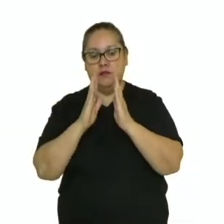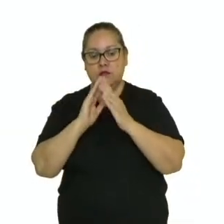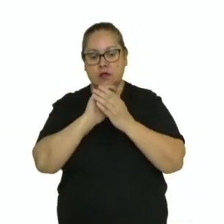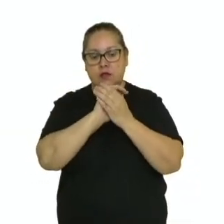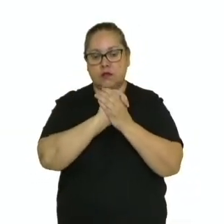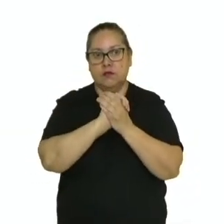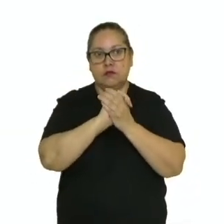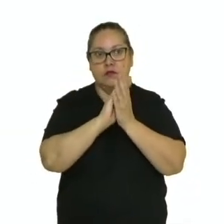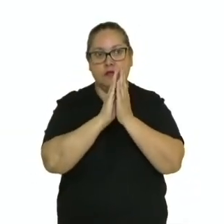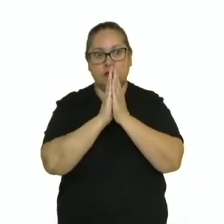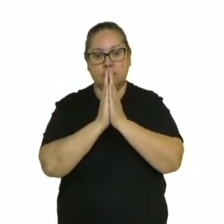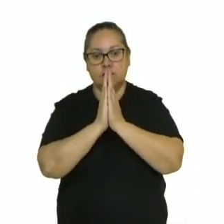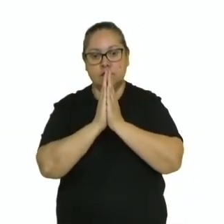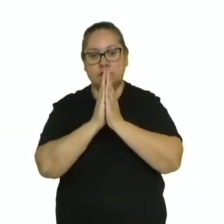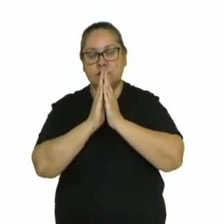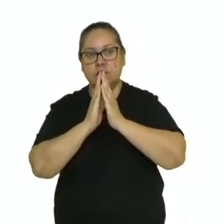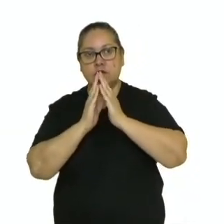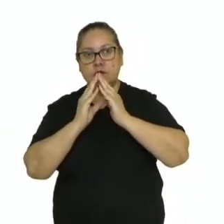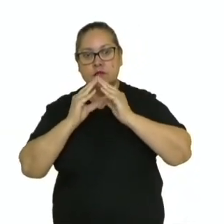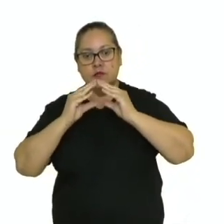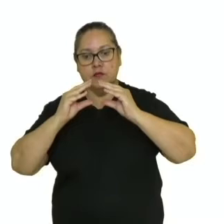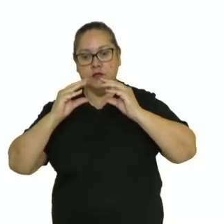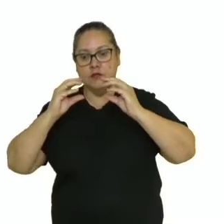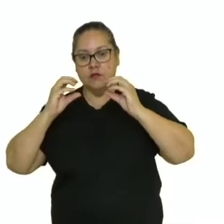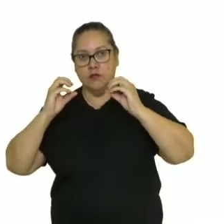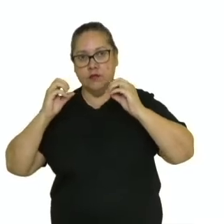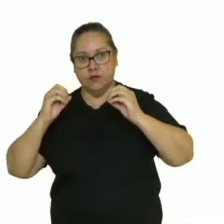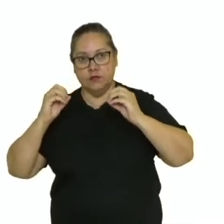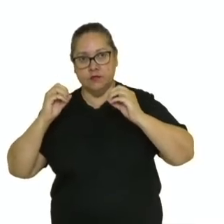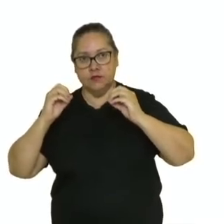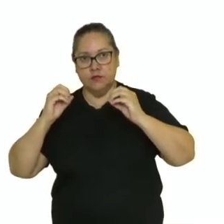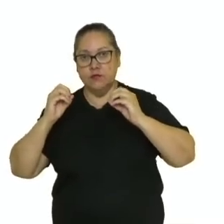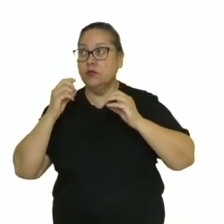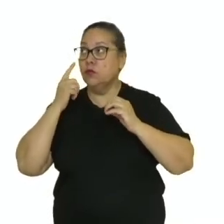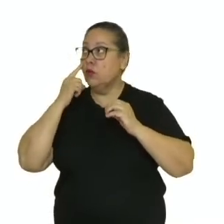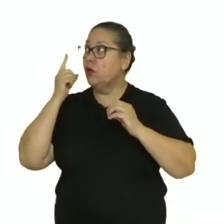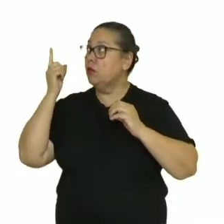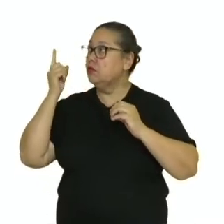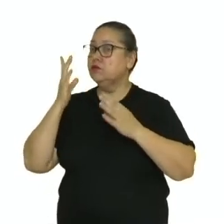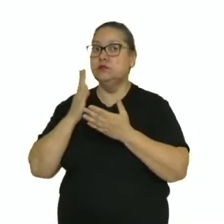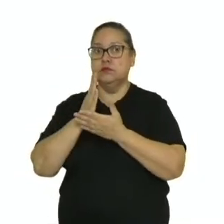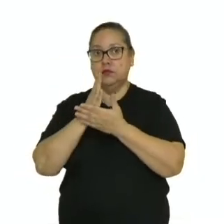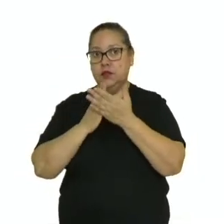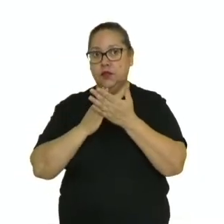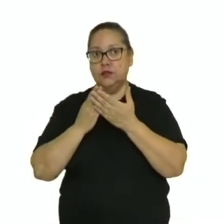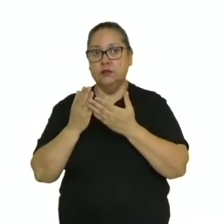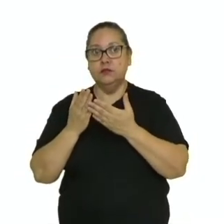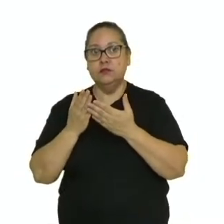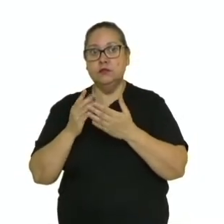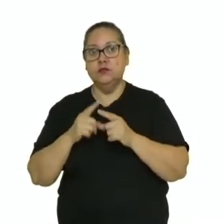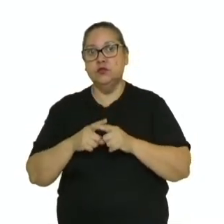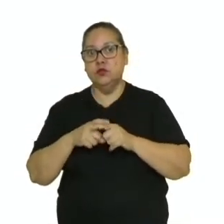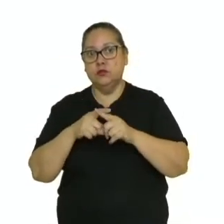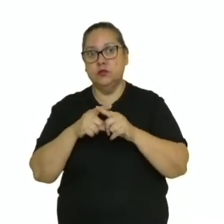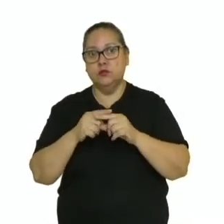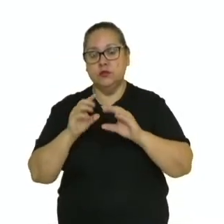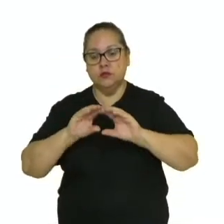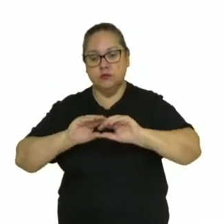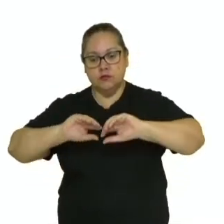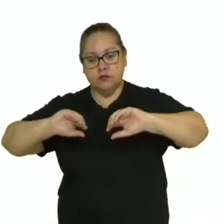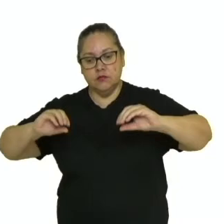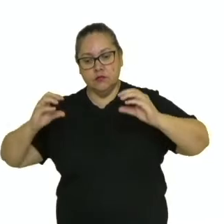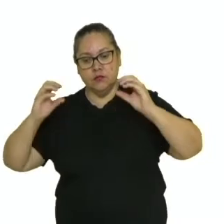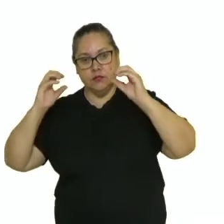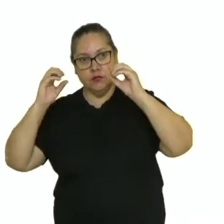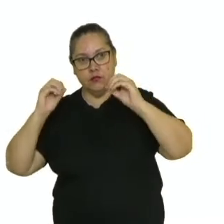Na metáfase, olha lá, anáfase veio metade dos cromossomos. E aí a célula separa,